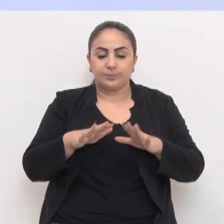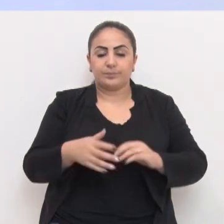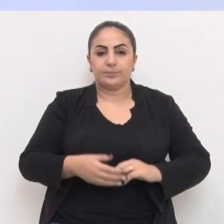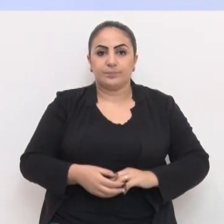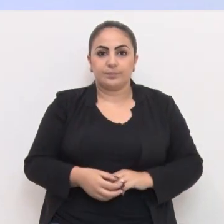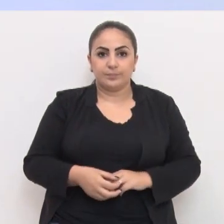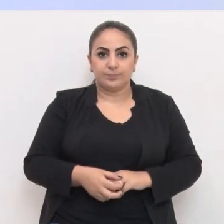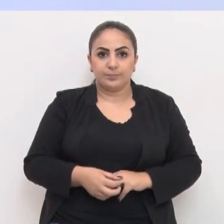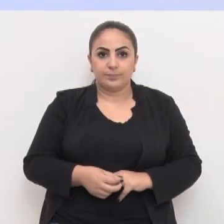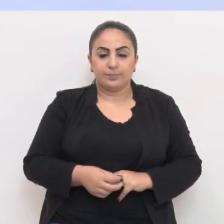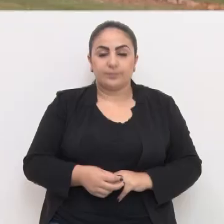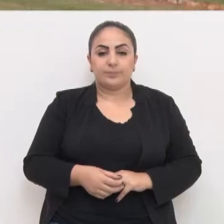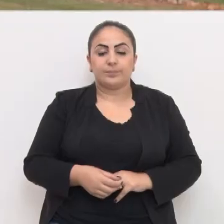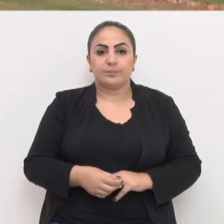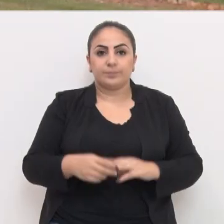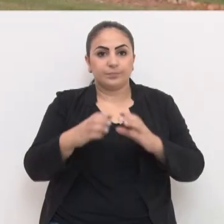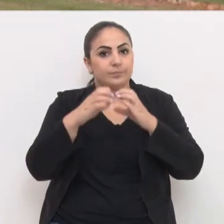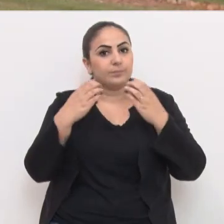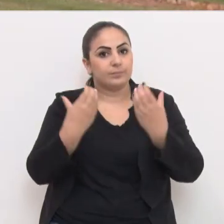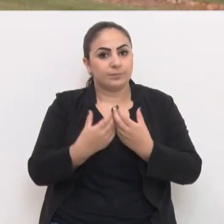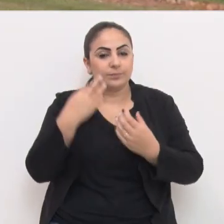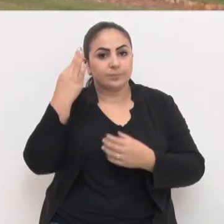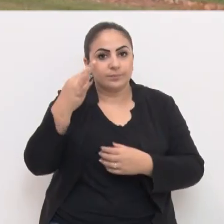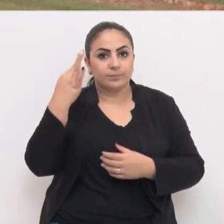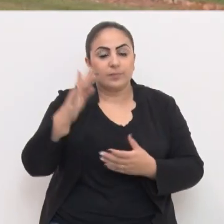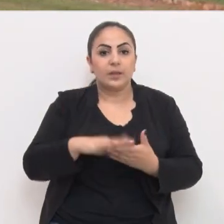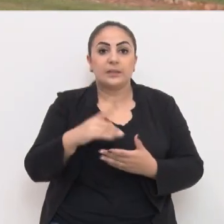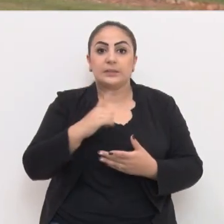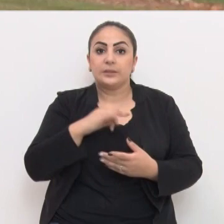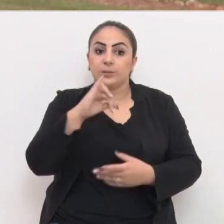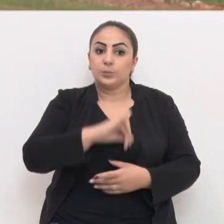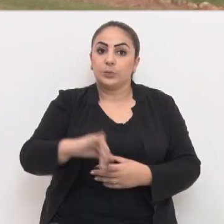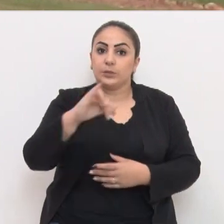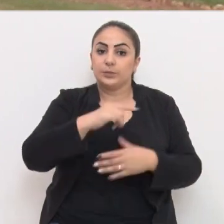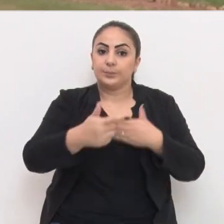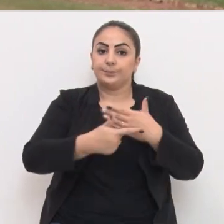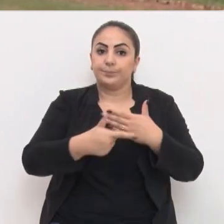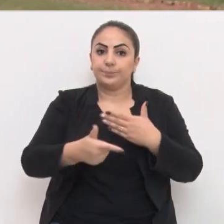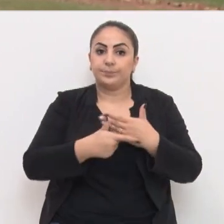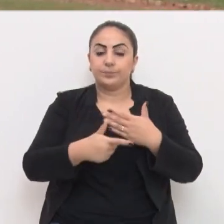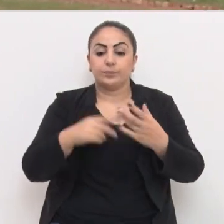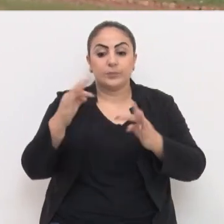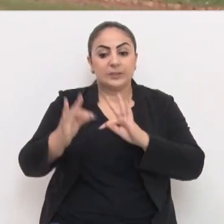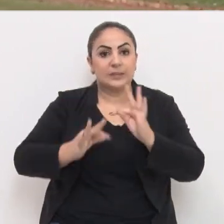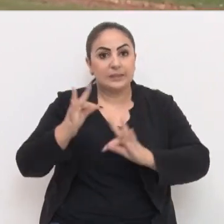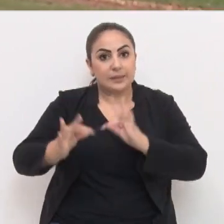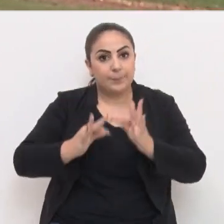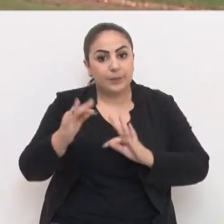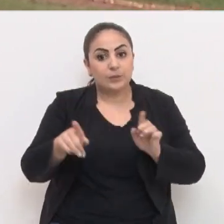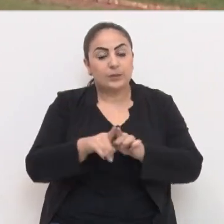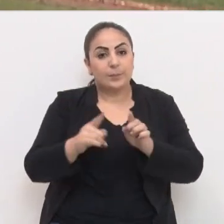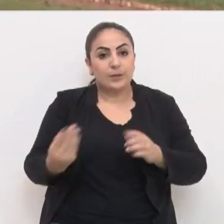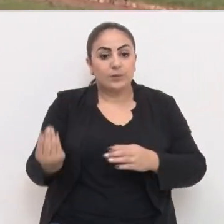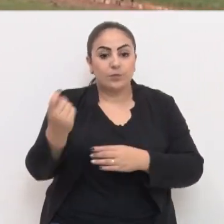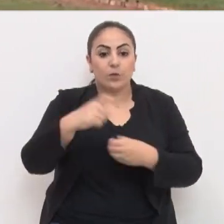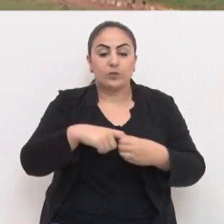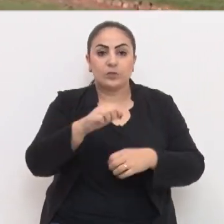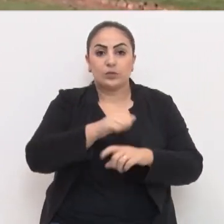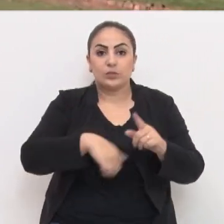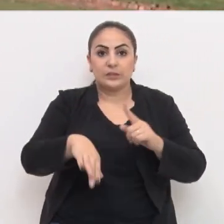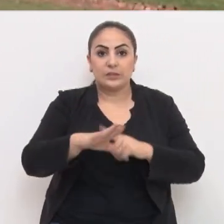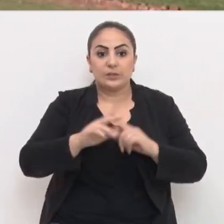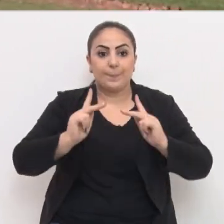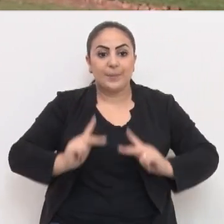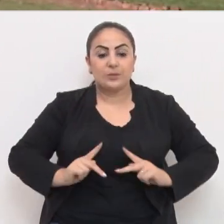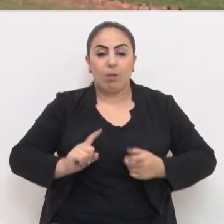Assembleia Legislativa. As comunidades terapêuticas têm um importante papel no tratamento e na reinserção